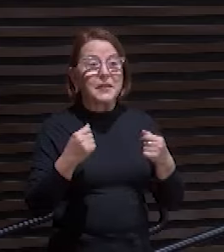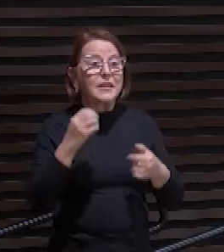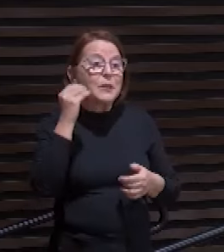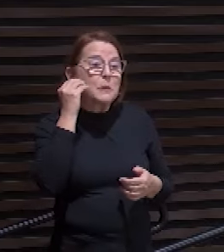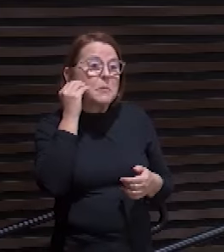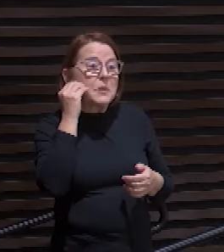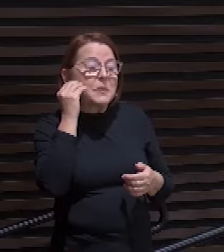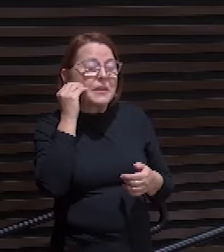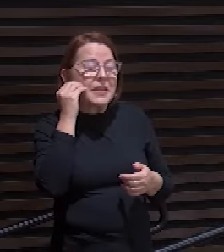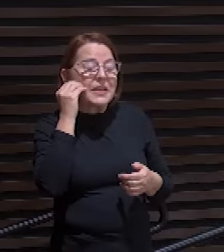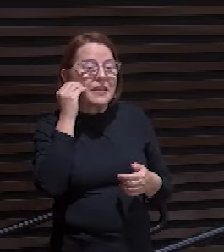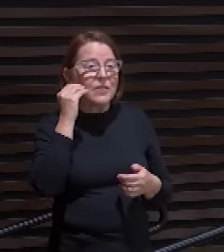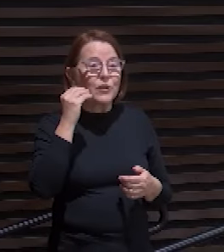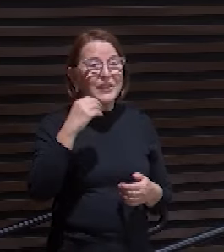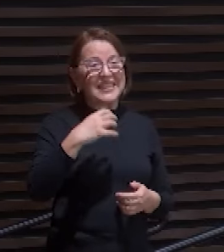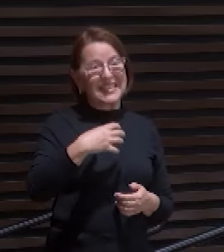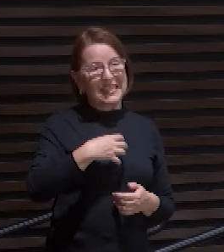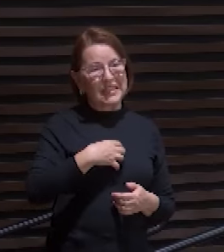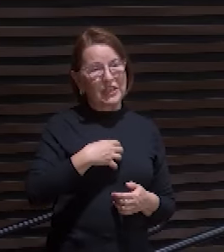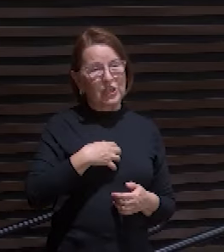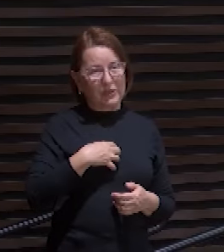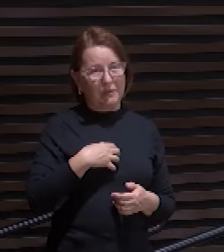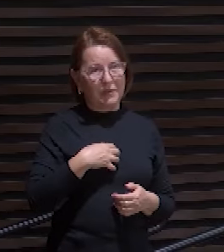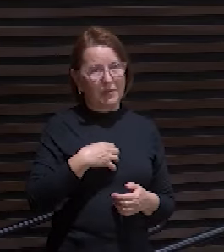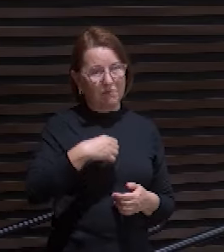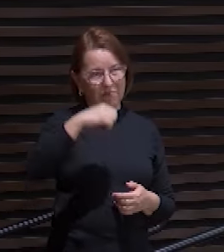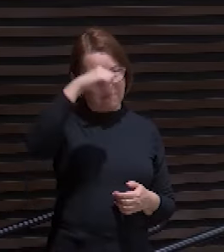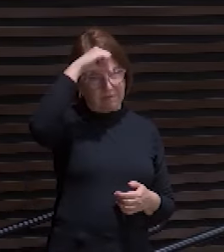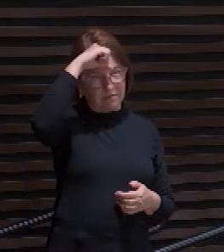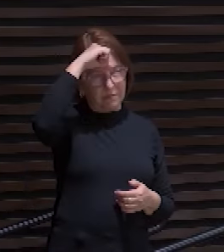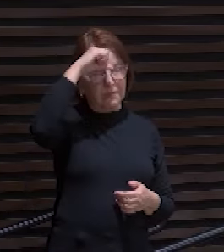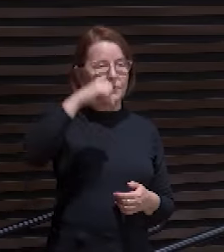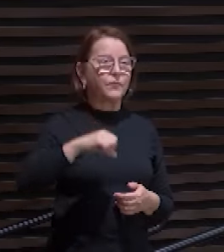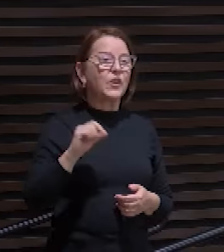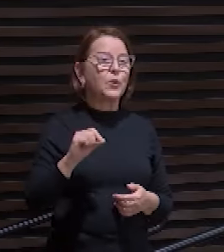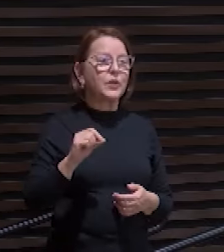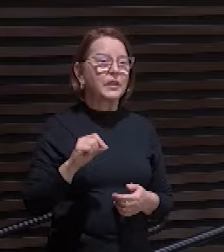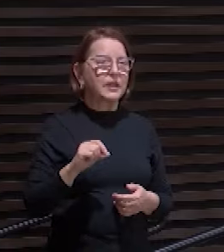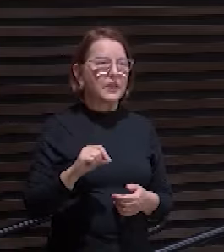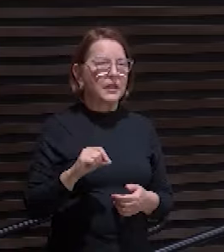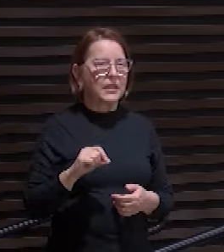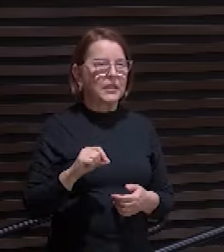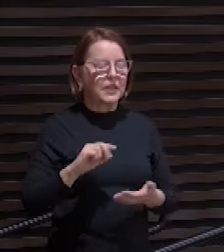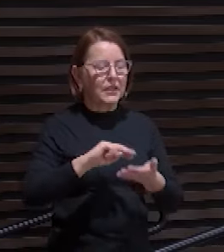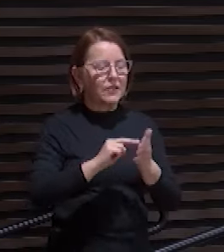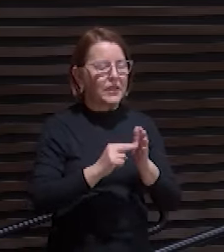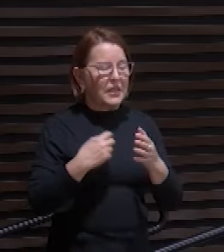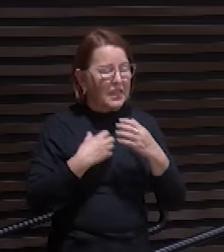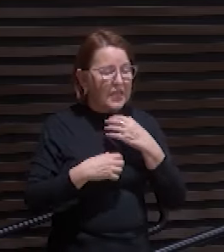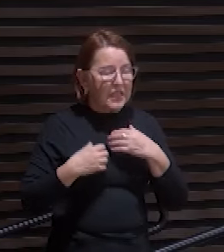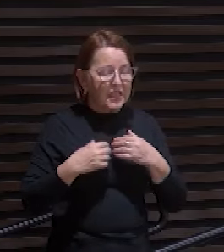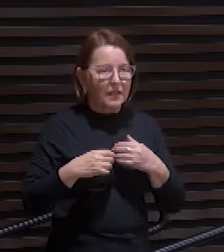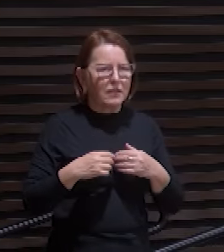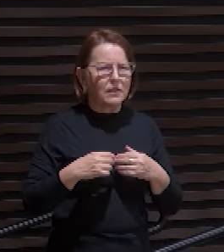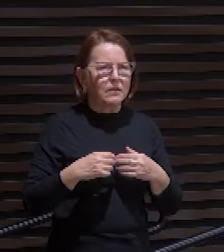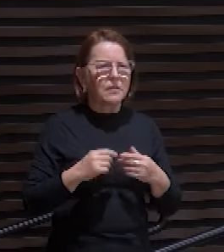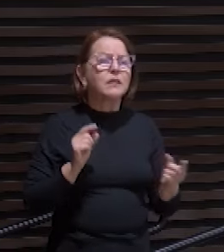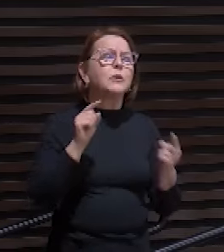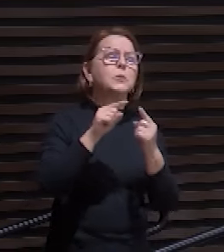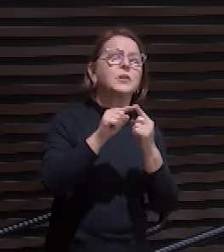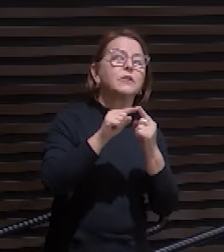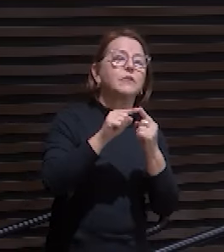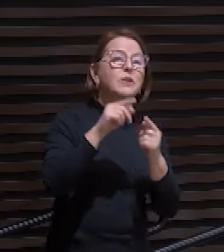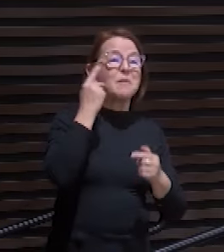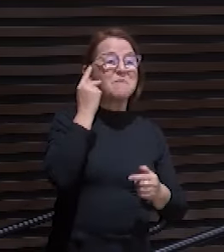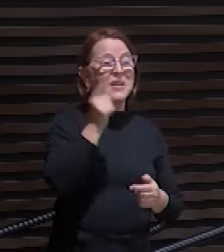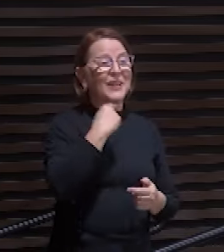um sentimento de depressão. O que é uma ansiedade. Para quê? Para nos socorrer